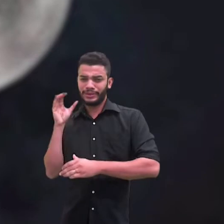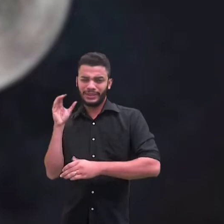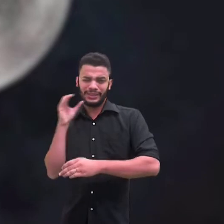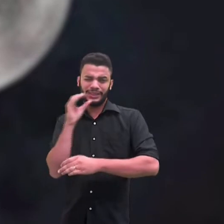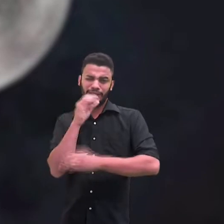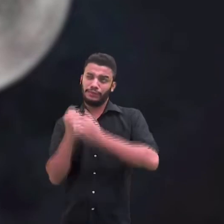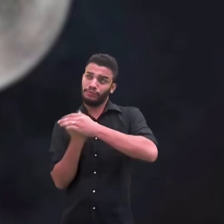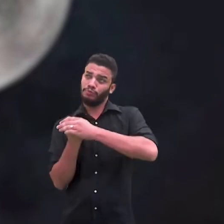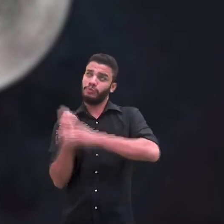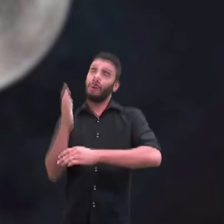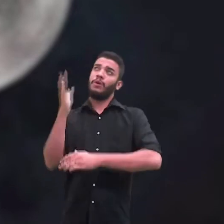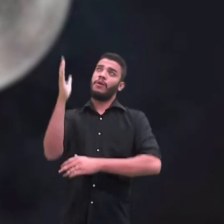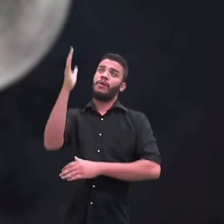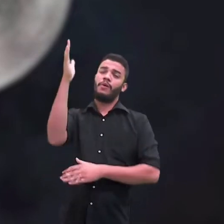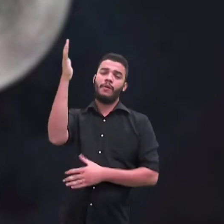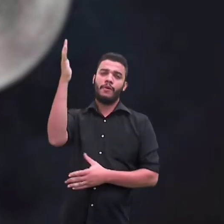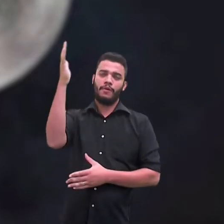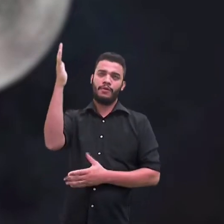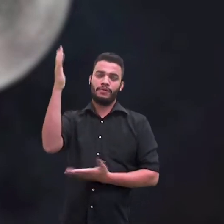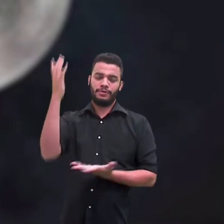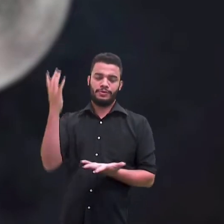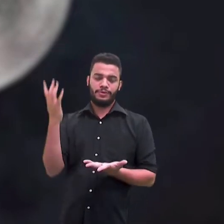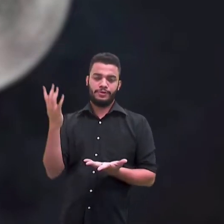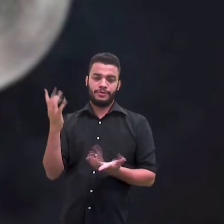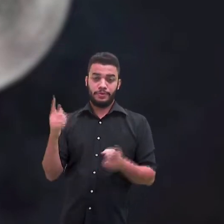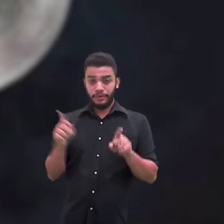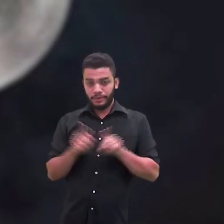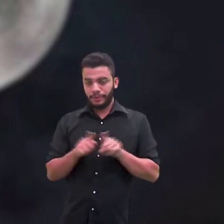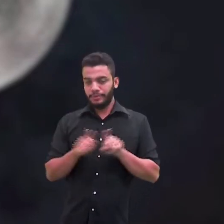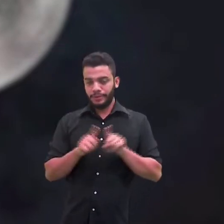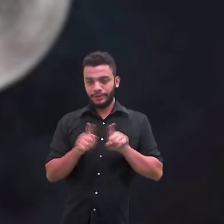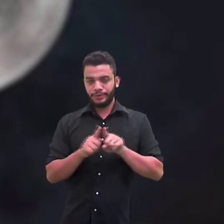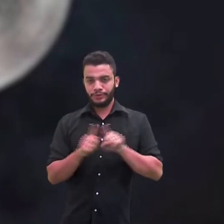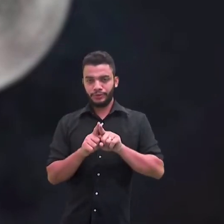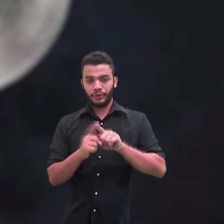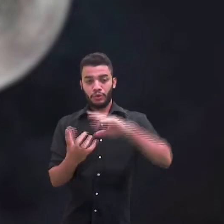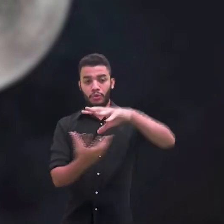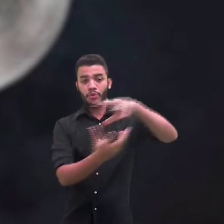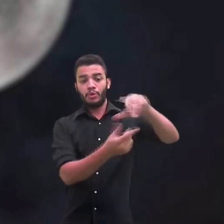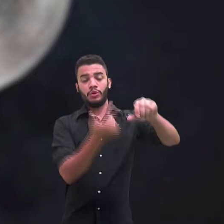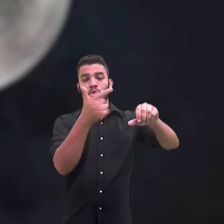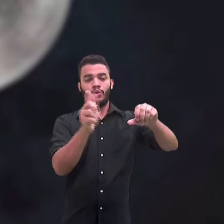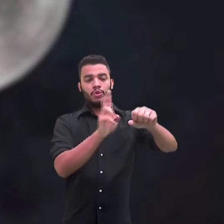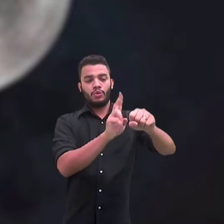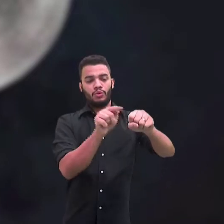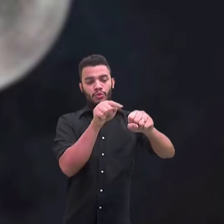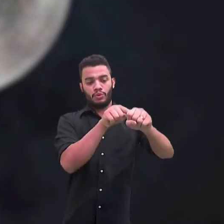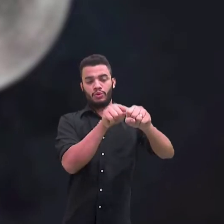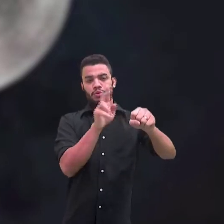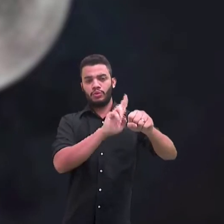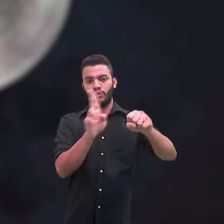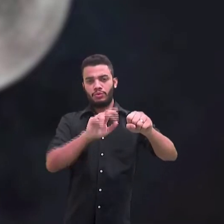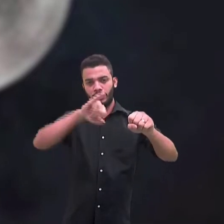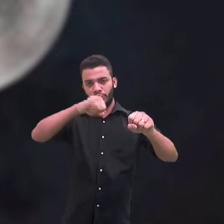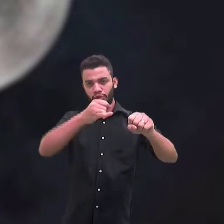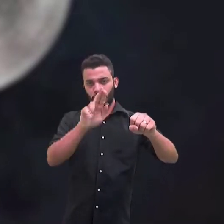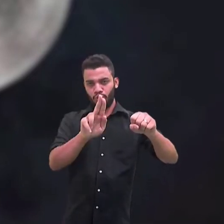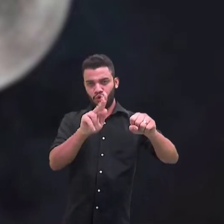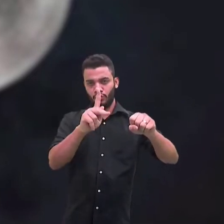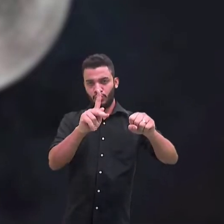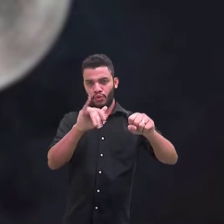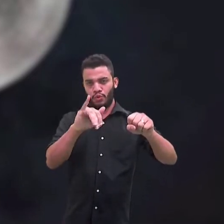água quente é expulsa para o ar. Júpiter também tem uma quantidade curiosa de luas, 79. Isso